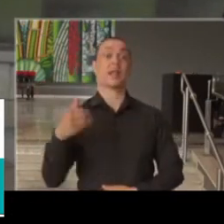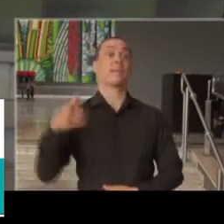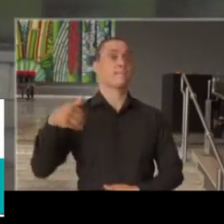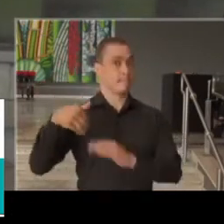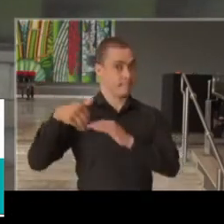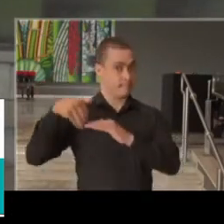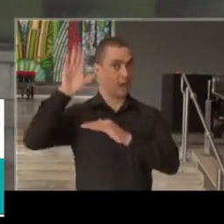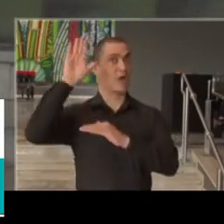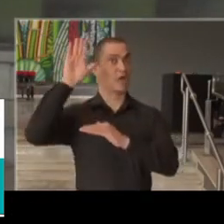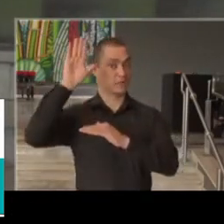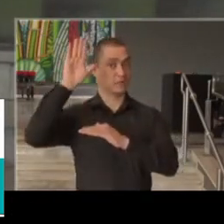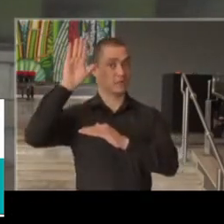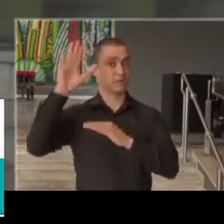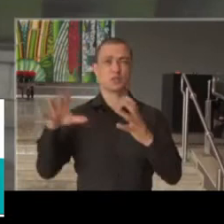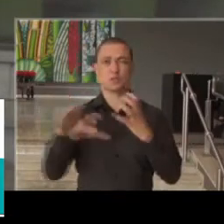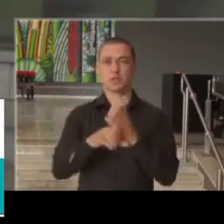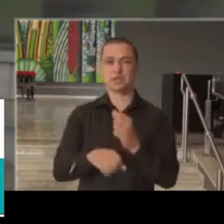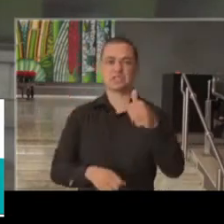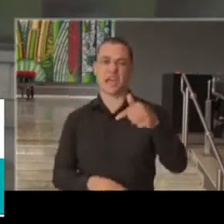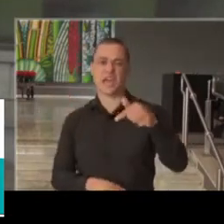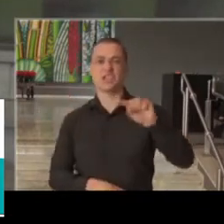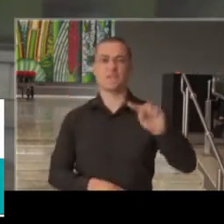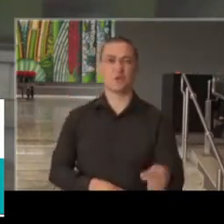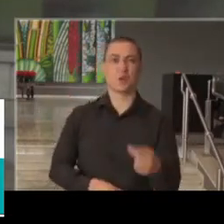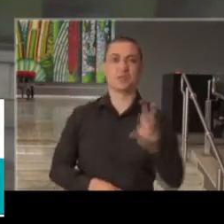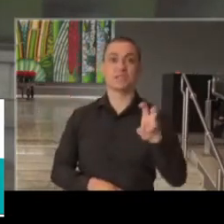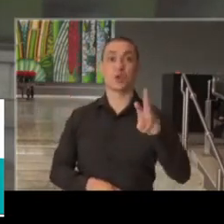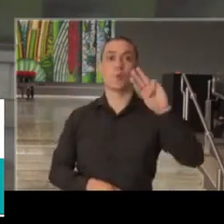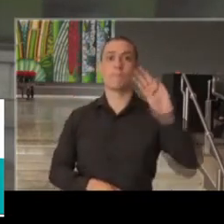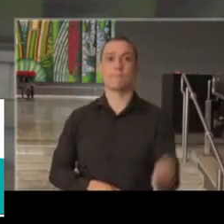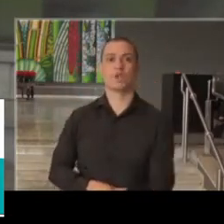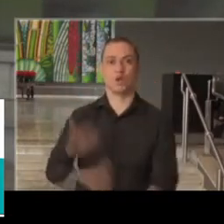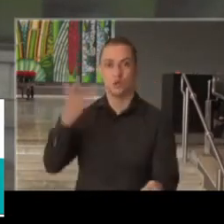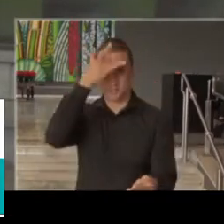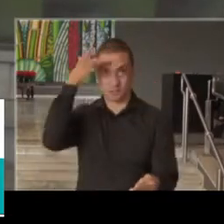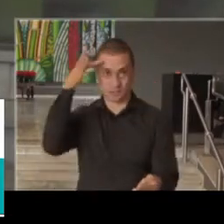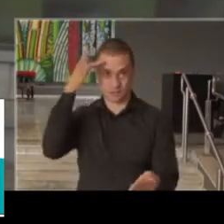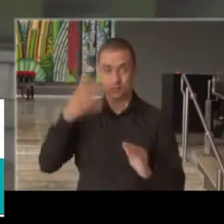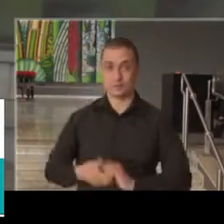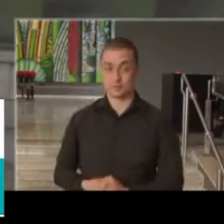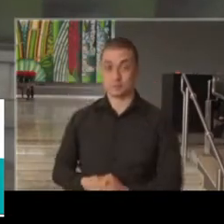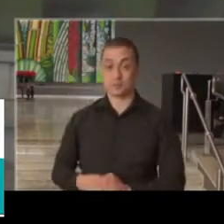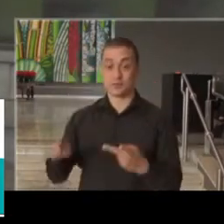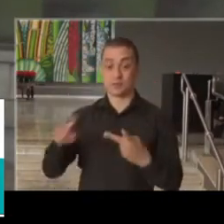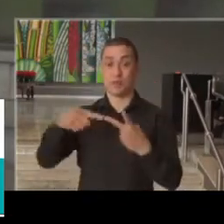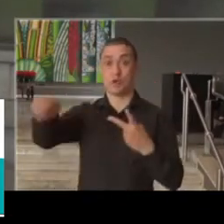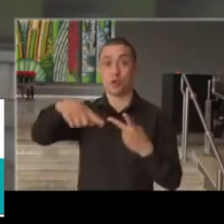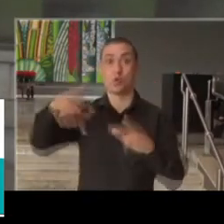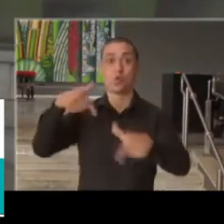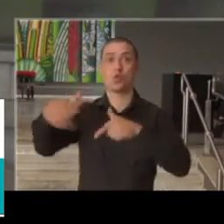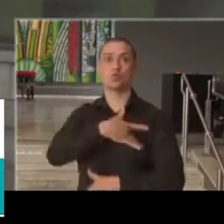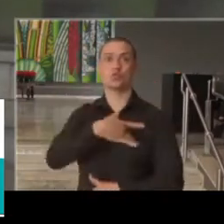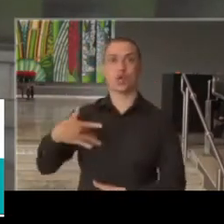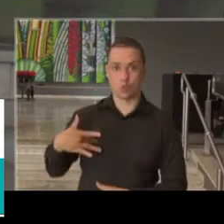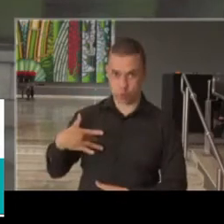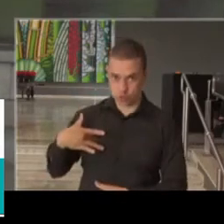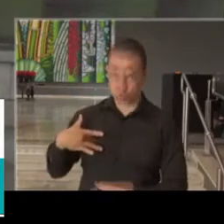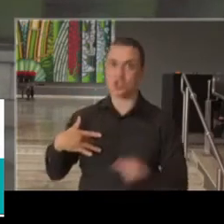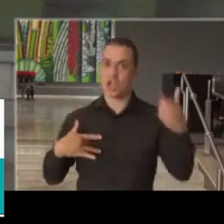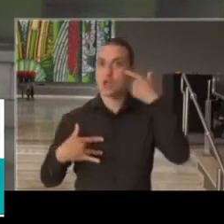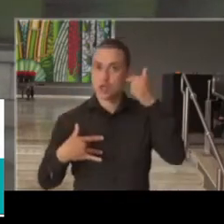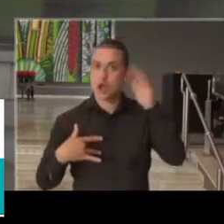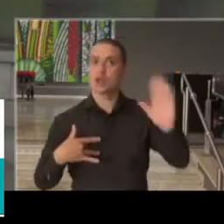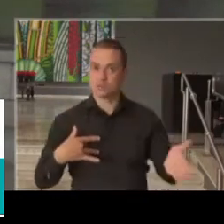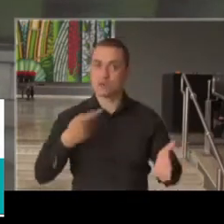que corresponde a 7,5 milhões de pessoas. Trabalhadores de saúde, como o governador já